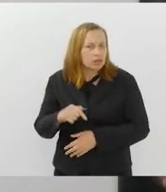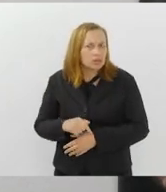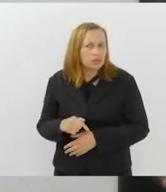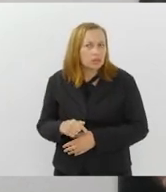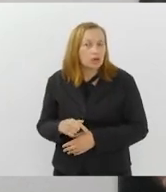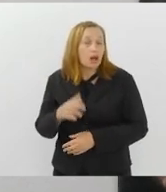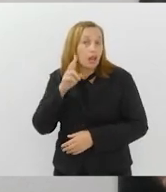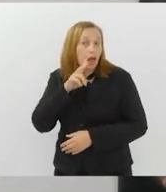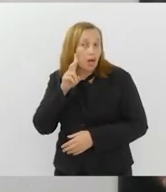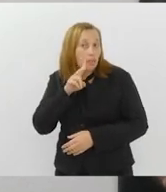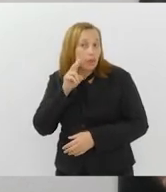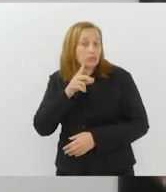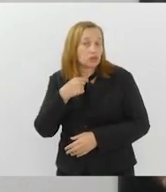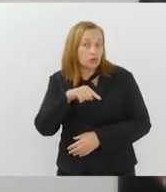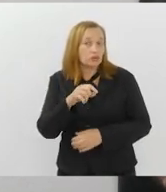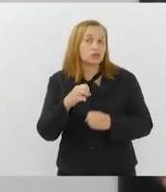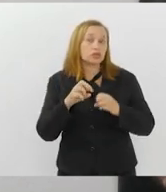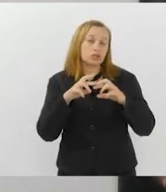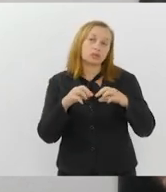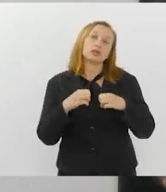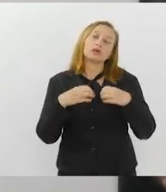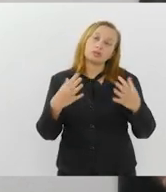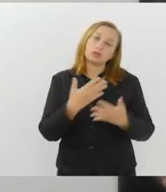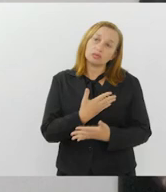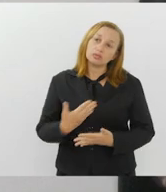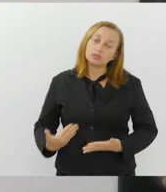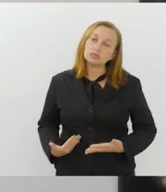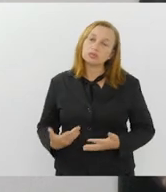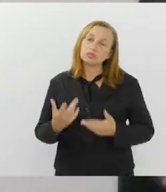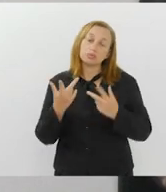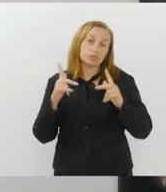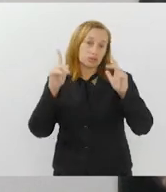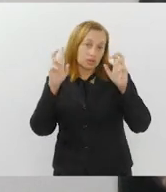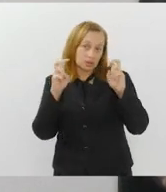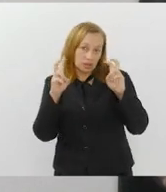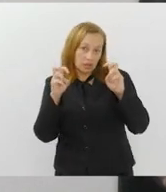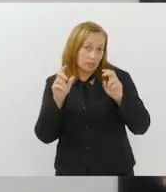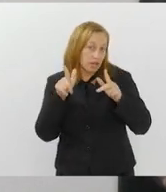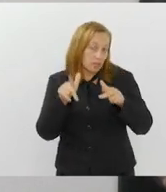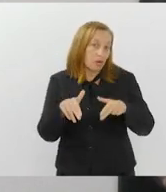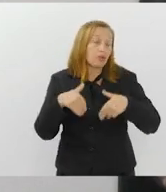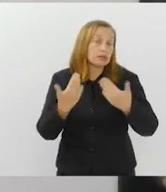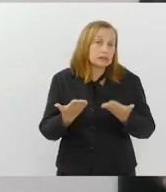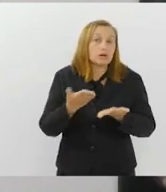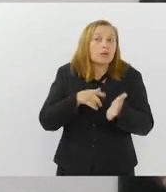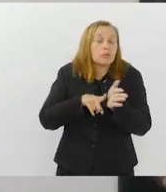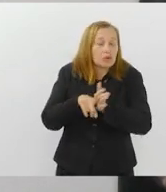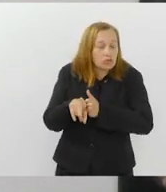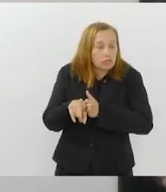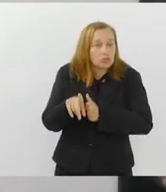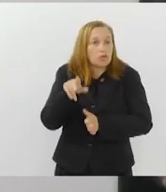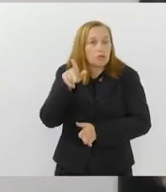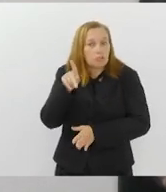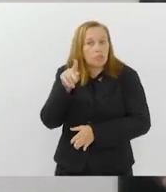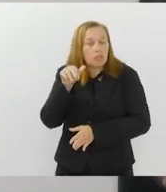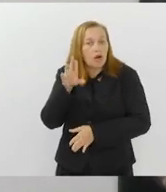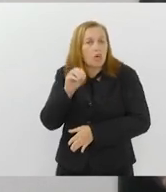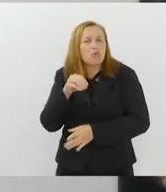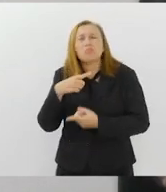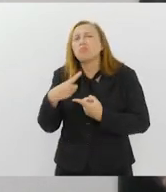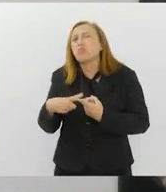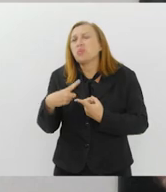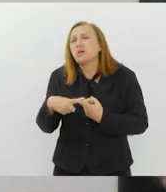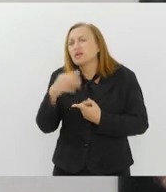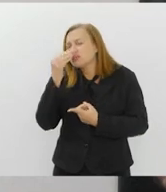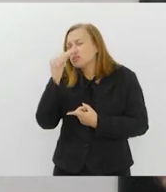Lembrando que eu já participei de audiências públicas tratando do mesmo tema. Então, eu pergunto, senhor Paulo Roberto, por que essa discrepância